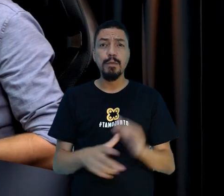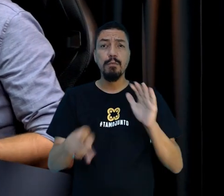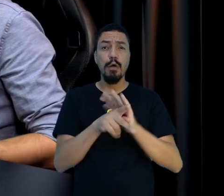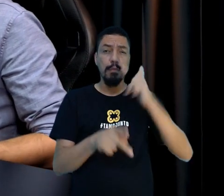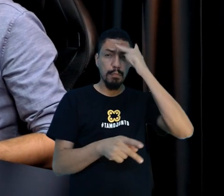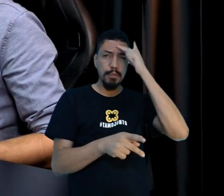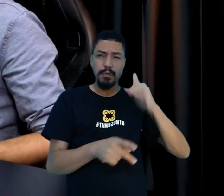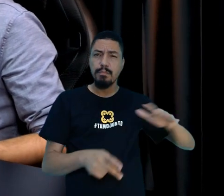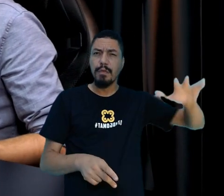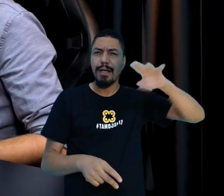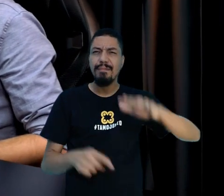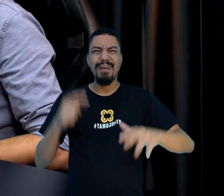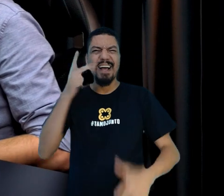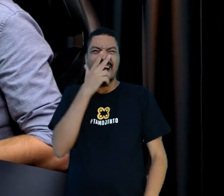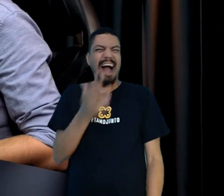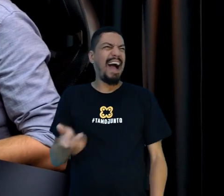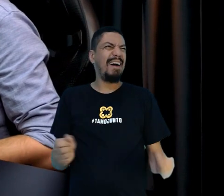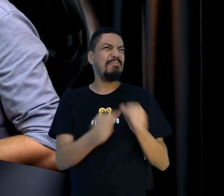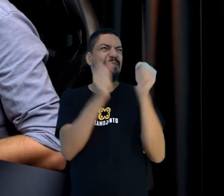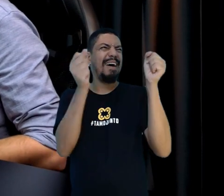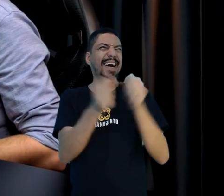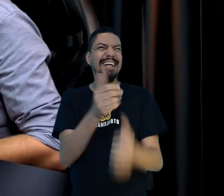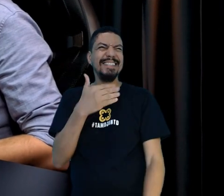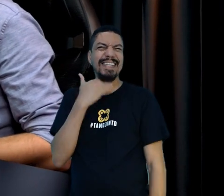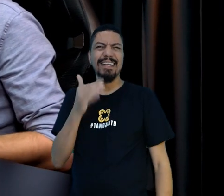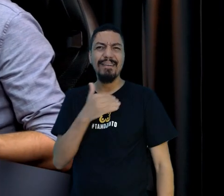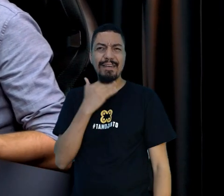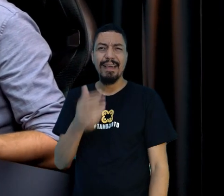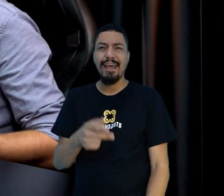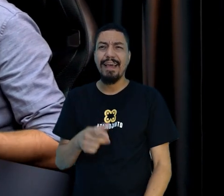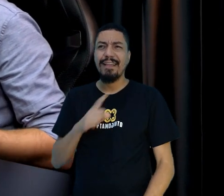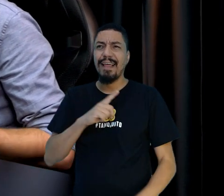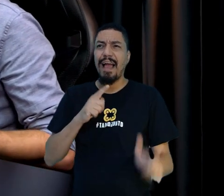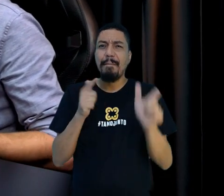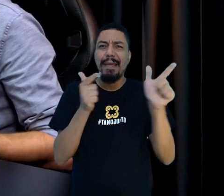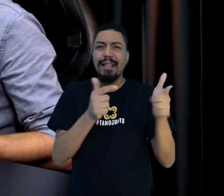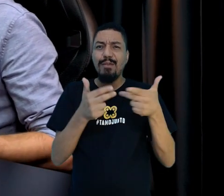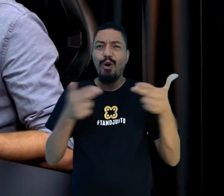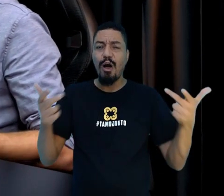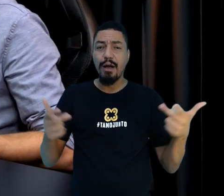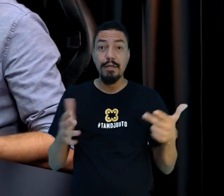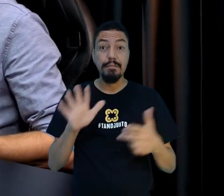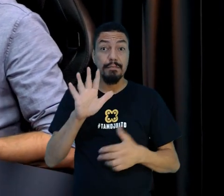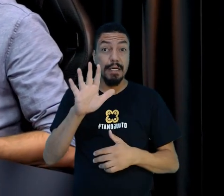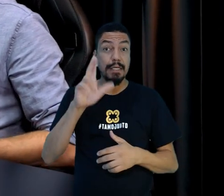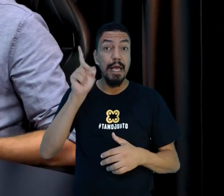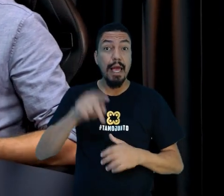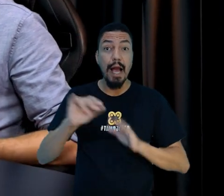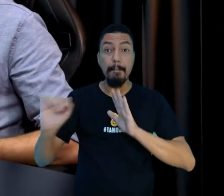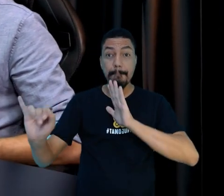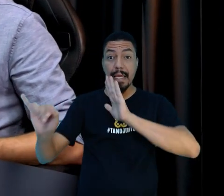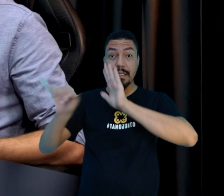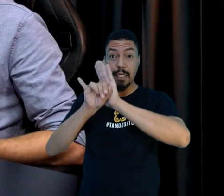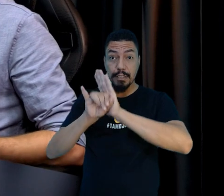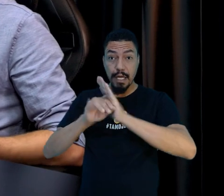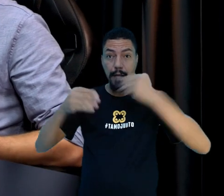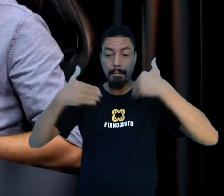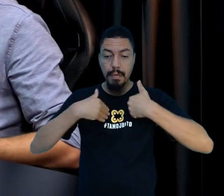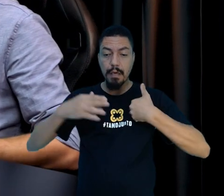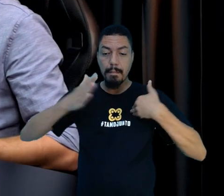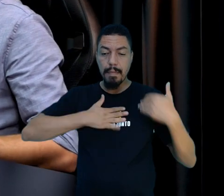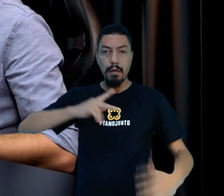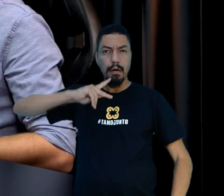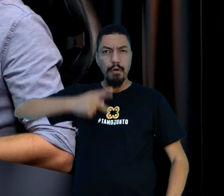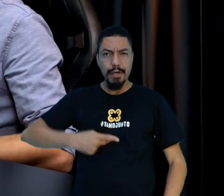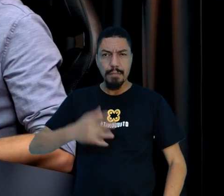para as pessoas em geral, né, pode parecer pouca coisa, né? A gente fala apelido, a gente fala sobre, mas é isso, é uma questão de identidade, né? Quem eu sou, como eu me